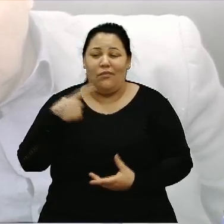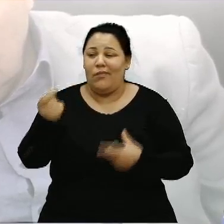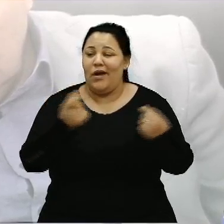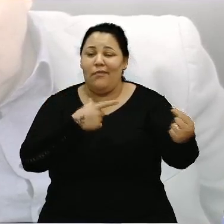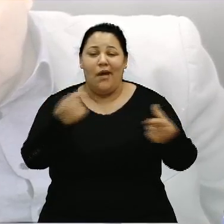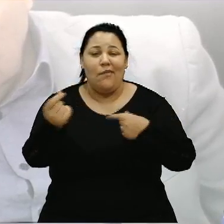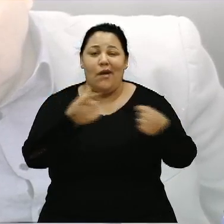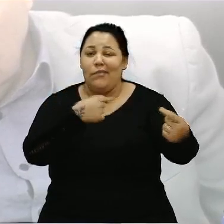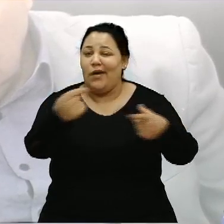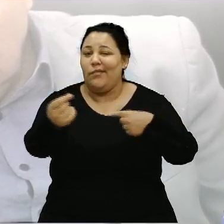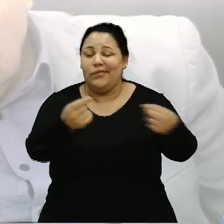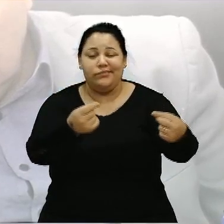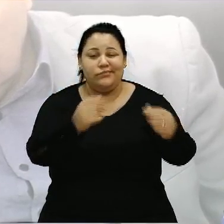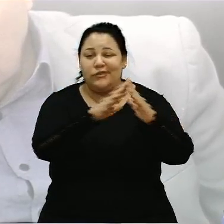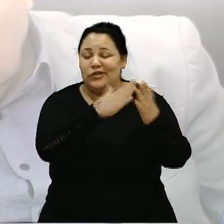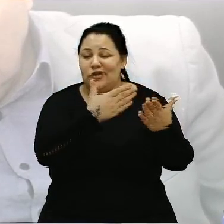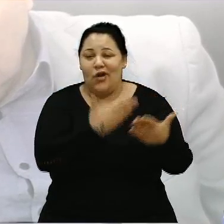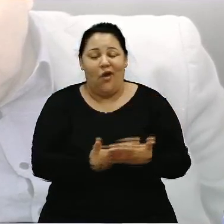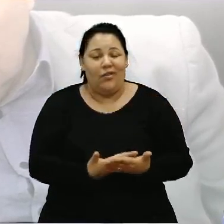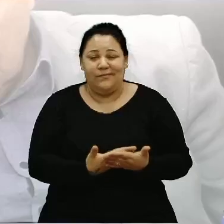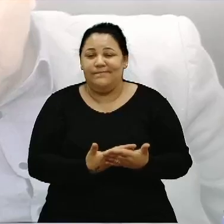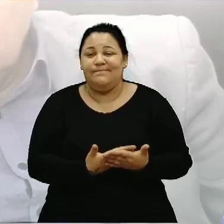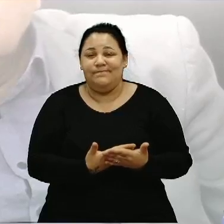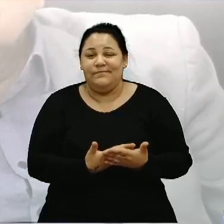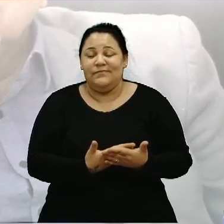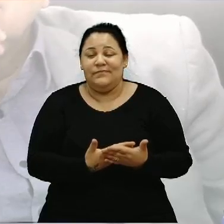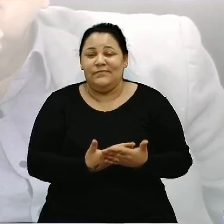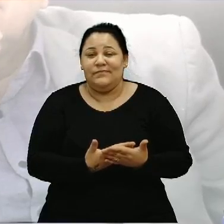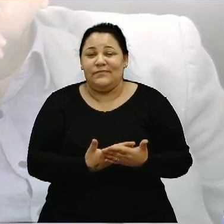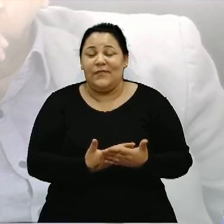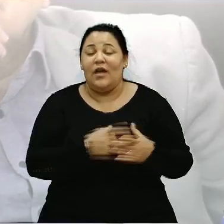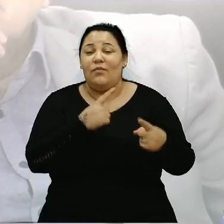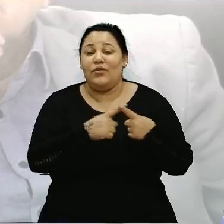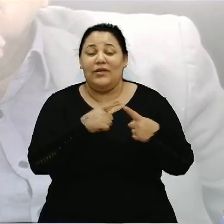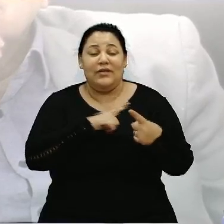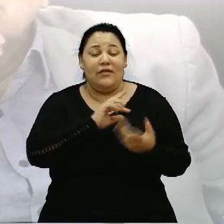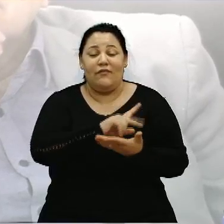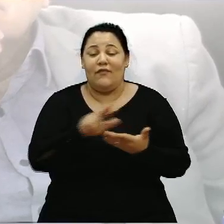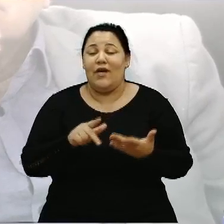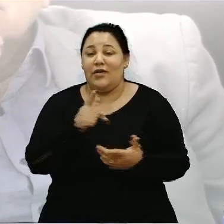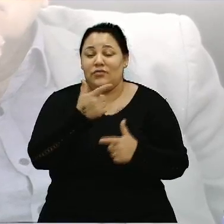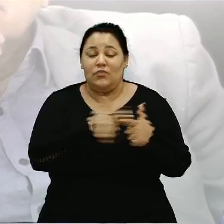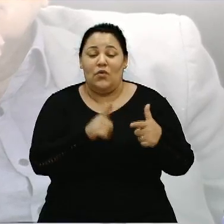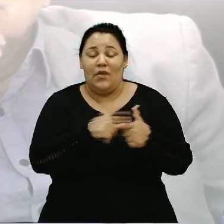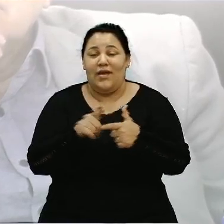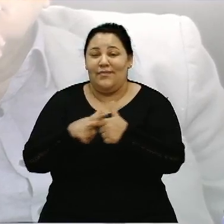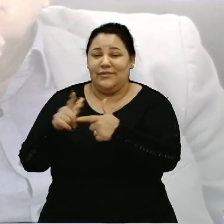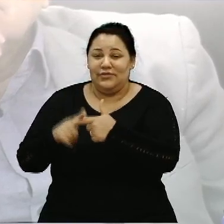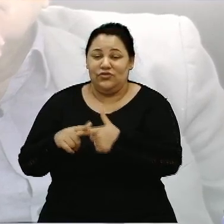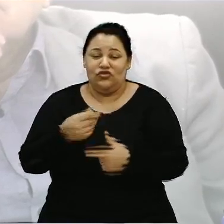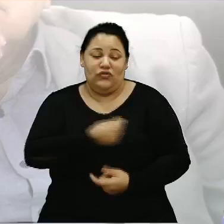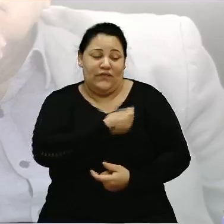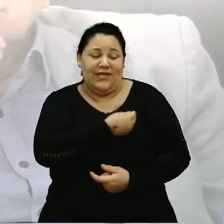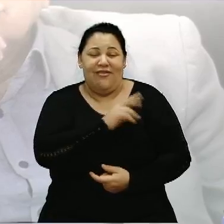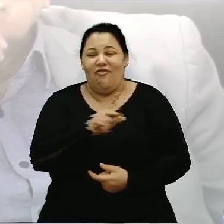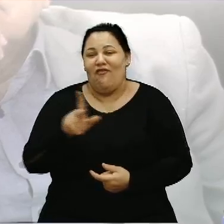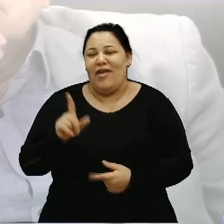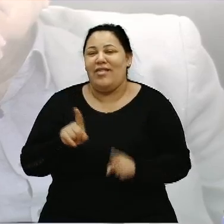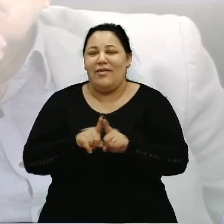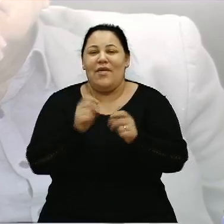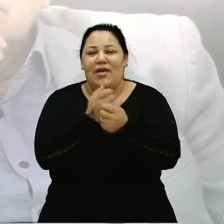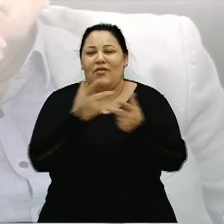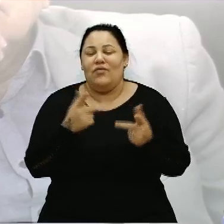absentismo escolar e a evasão estão associados a inúmeros problemas do curso de vida diferentes em decorrência de fatores